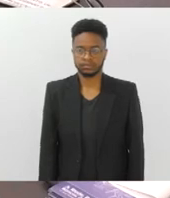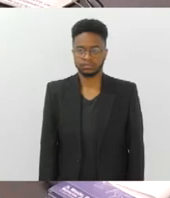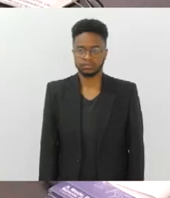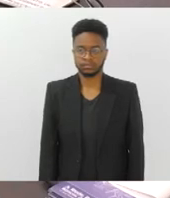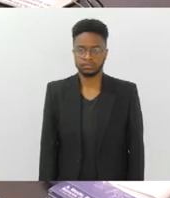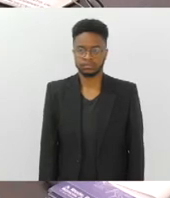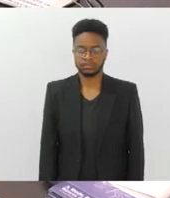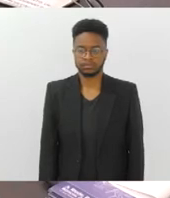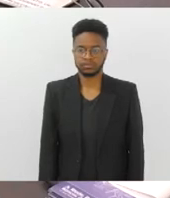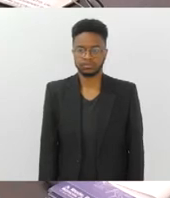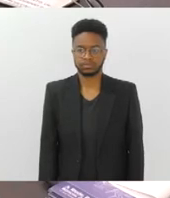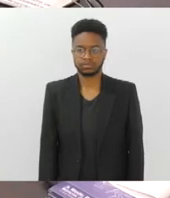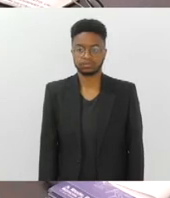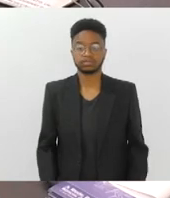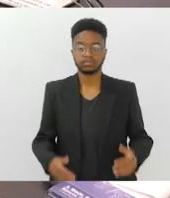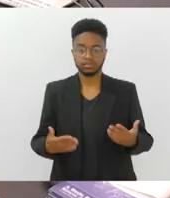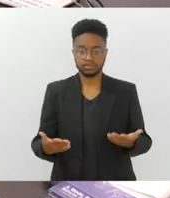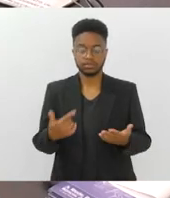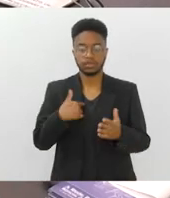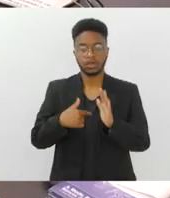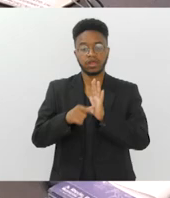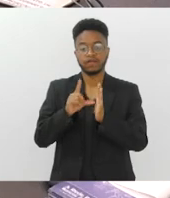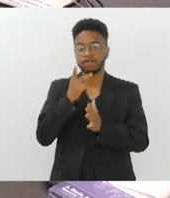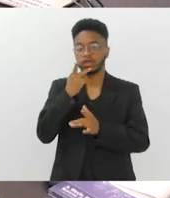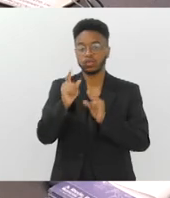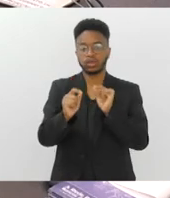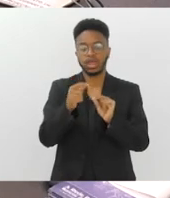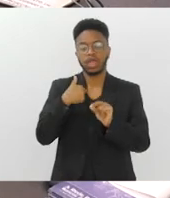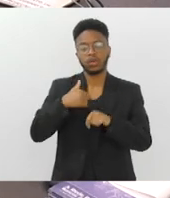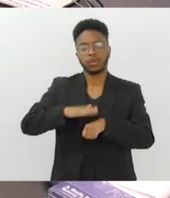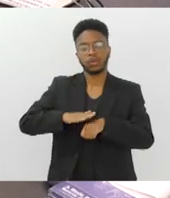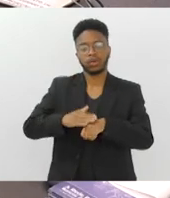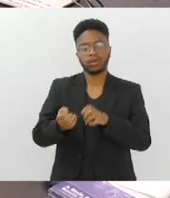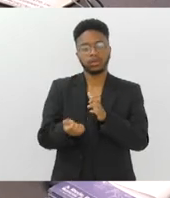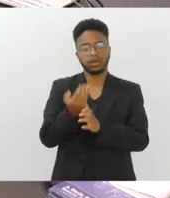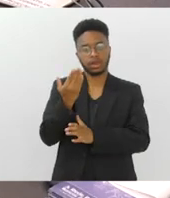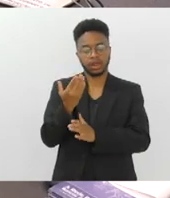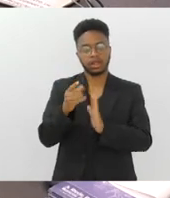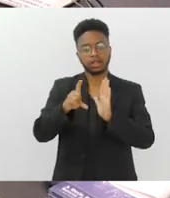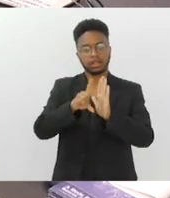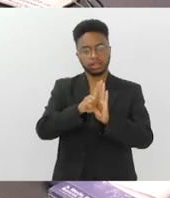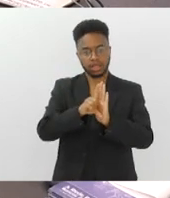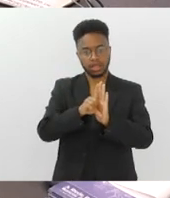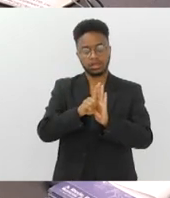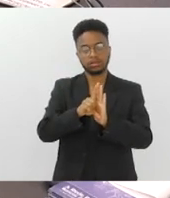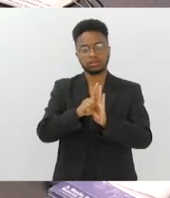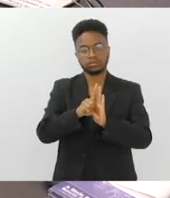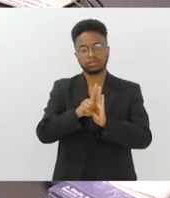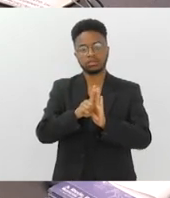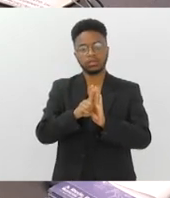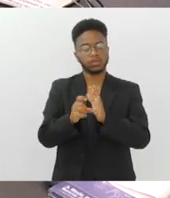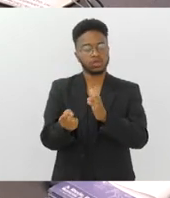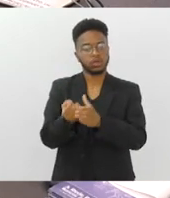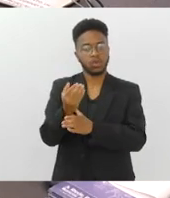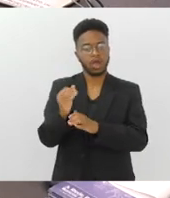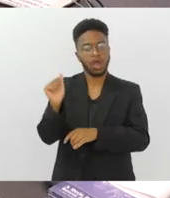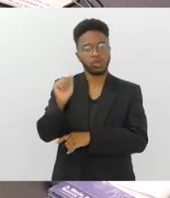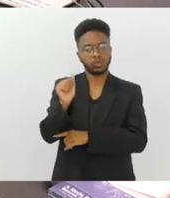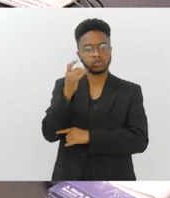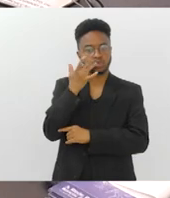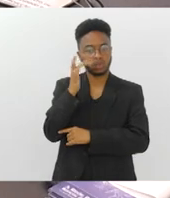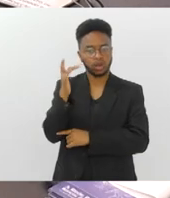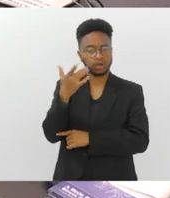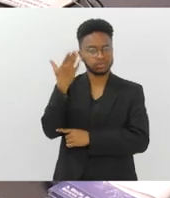Bom, como estava falando, sou autora da lei que instituiu o Agosto Dourado lá